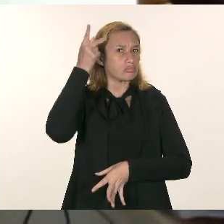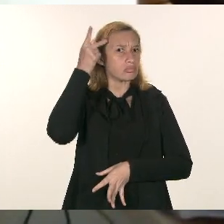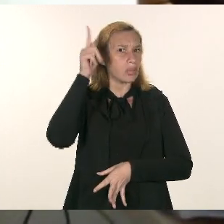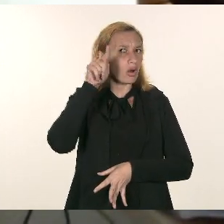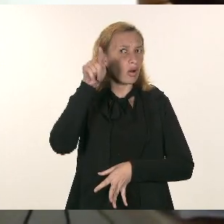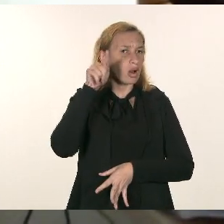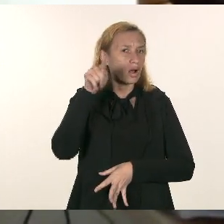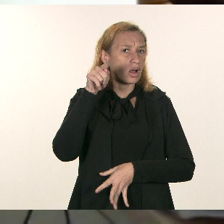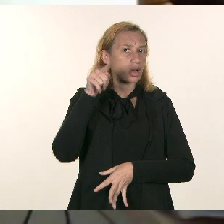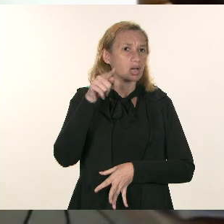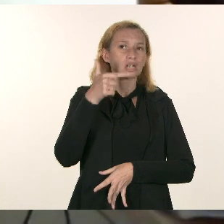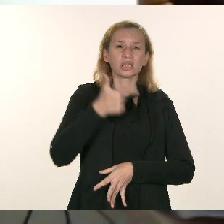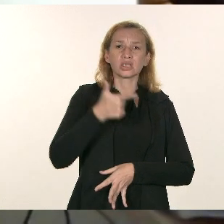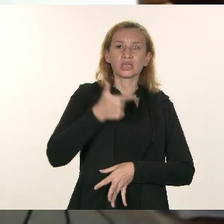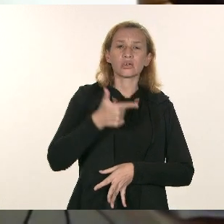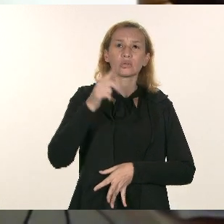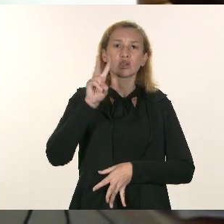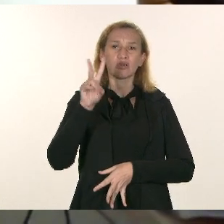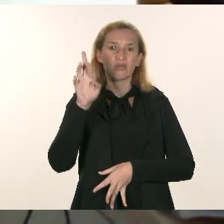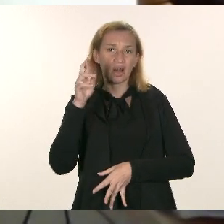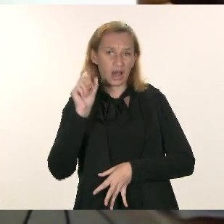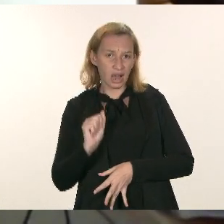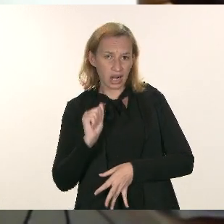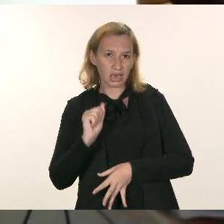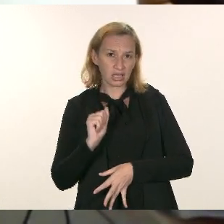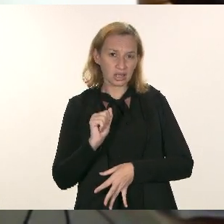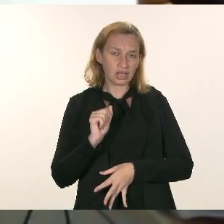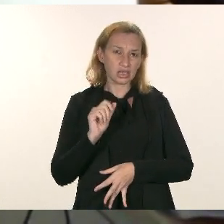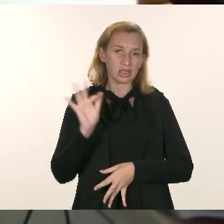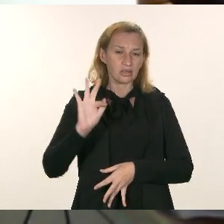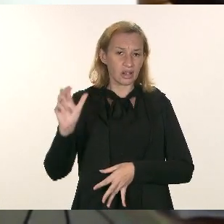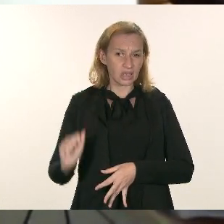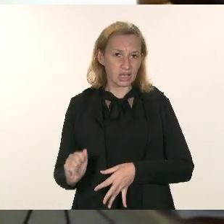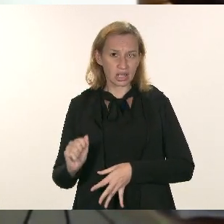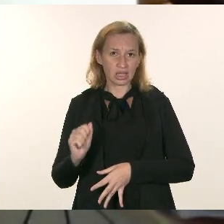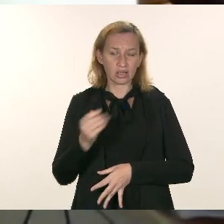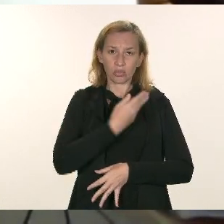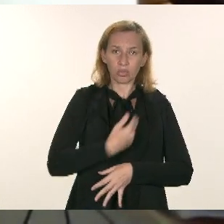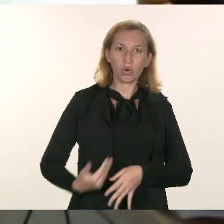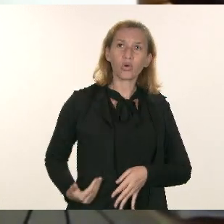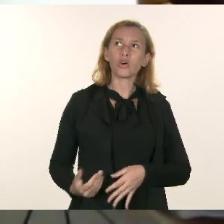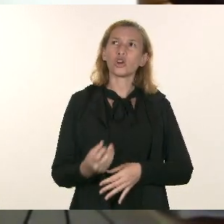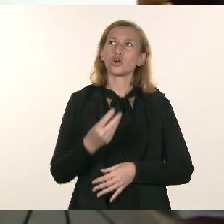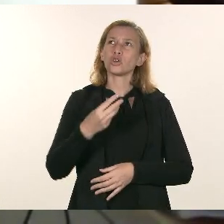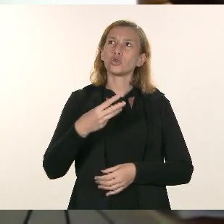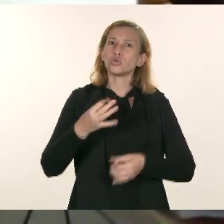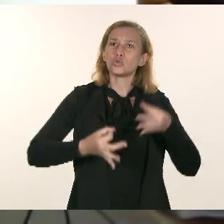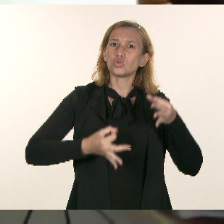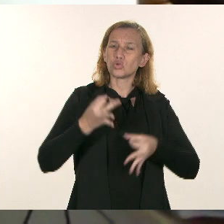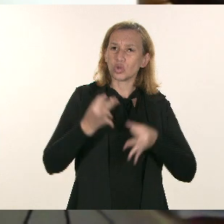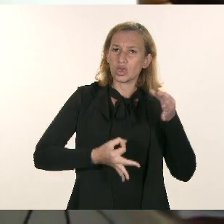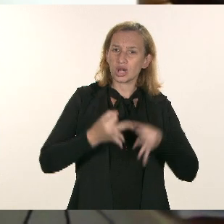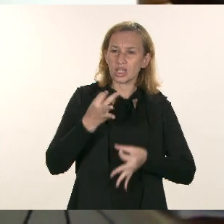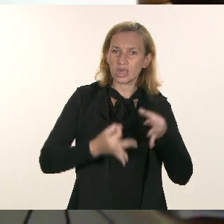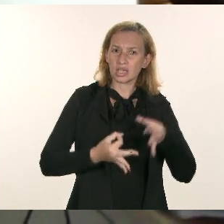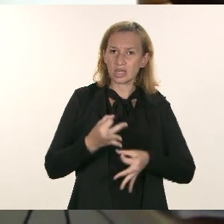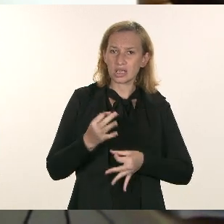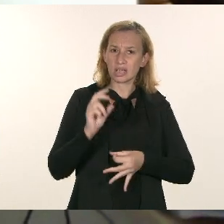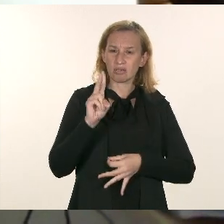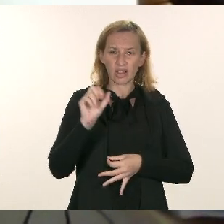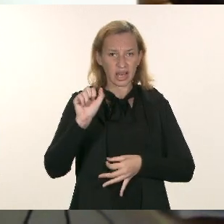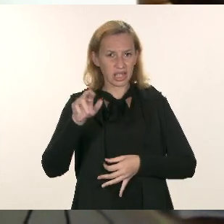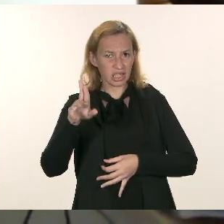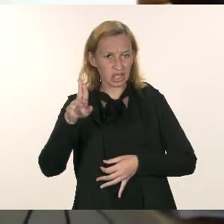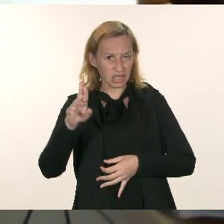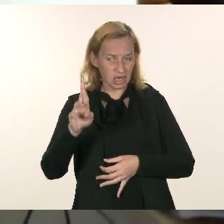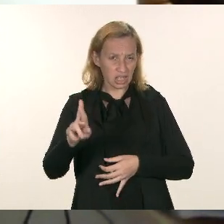na segunda vara de Fazenda Pública, através do juiz Wagner Gidaro, em 29 de janeiro